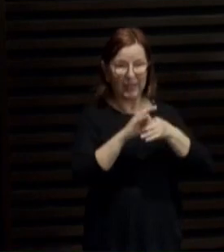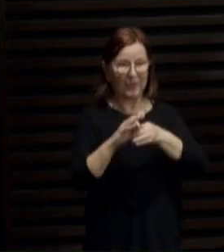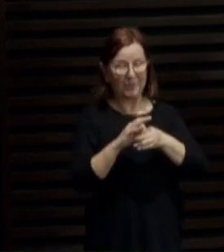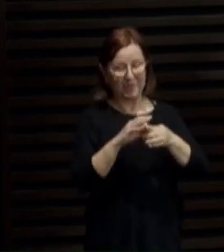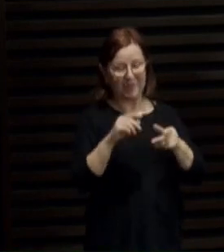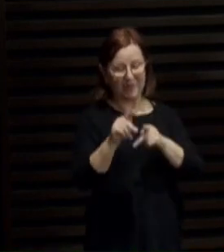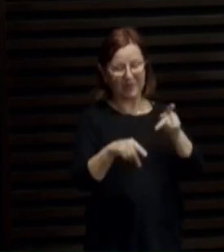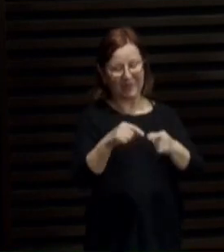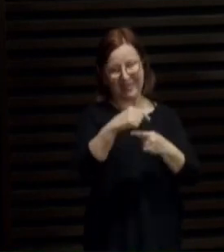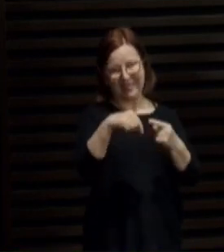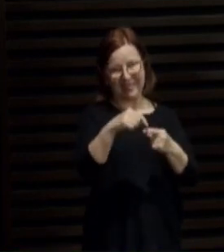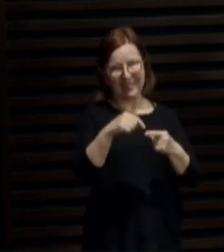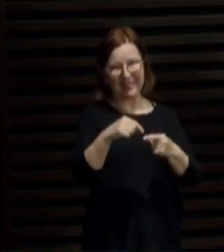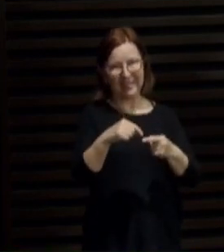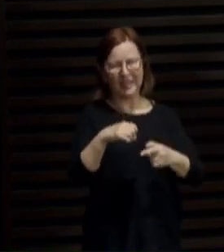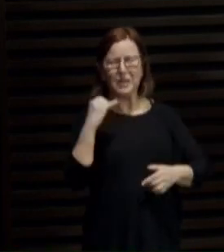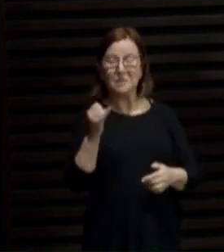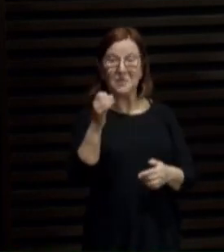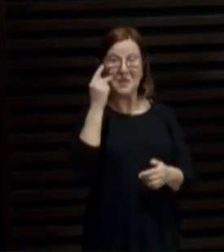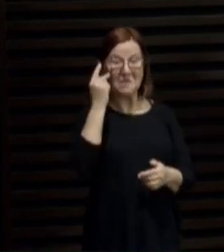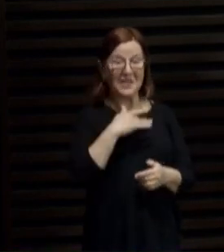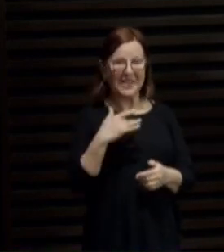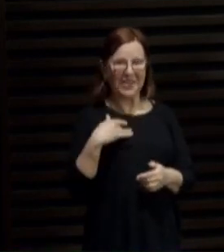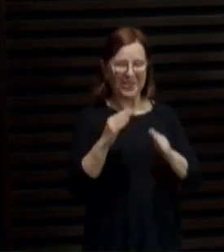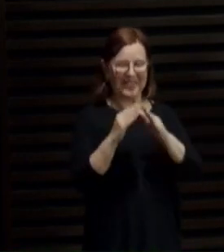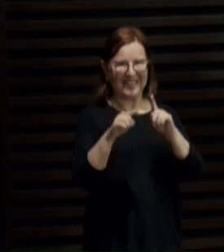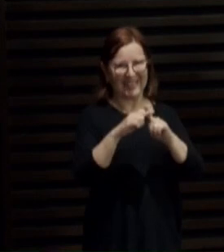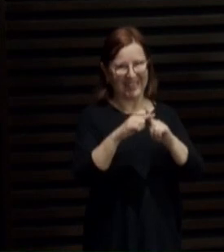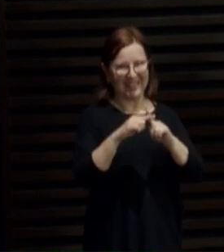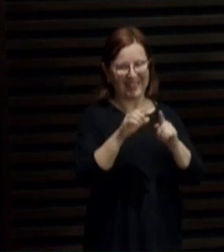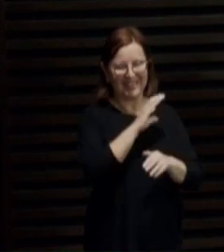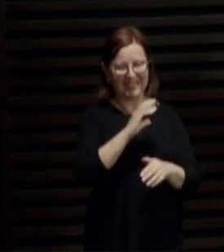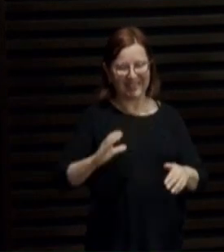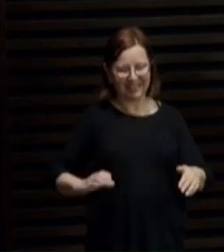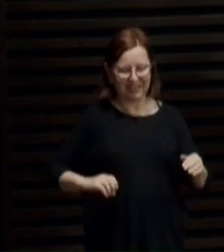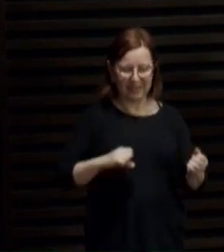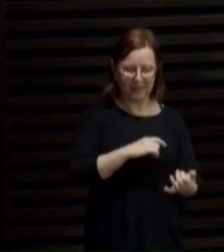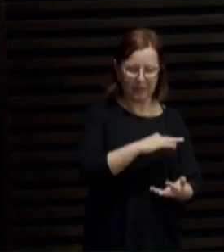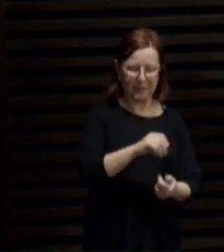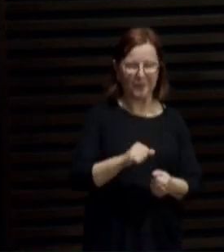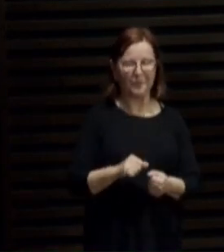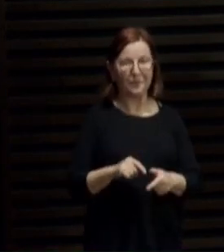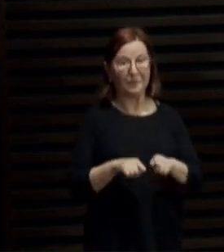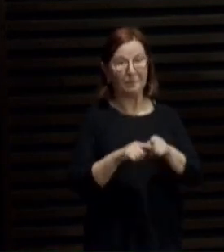essenciais para a saúde da Igreja de Cristo no mundo. Mais 2 pensamentos